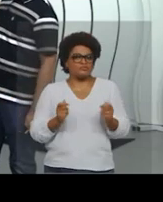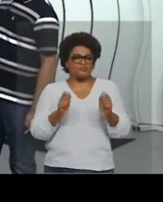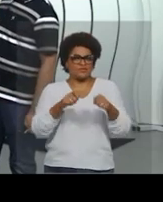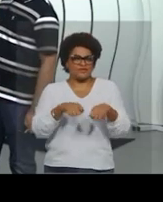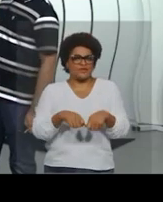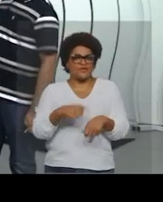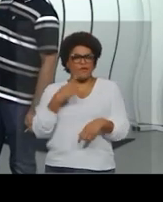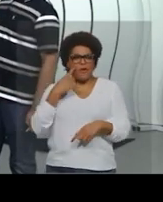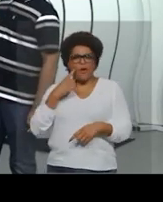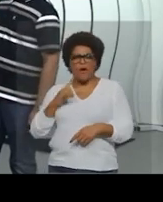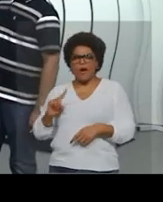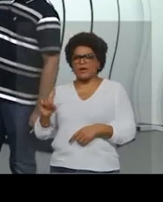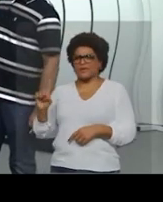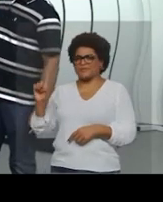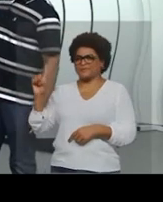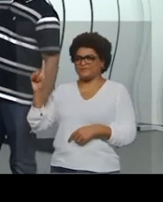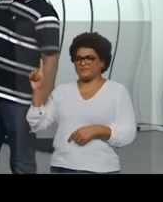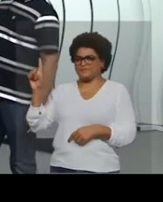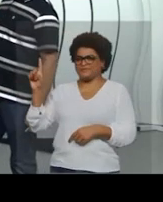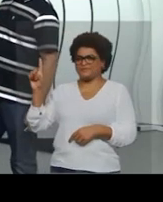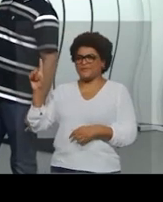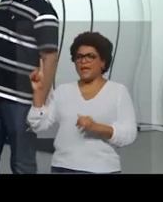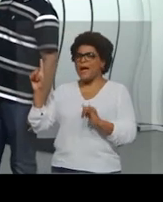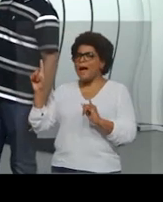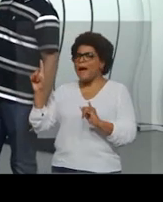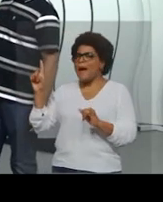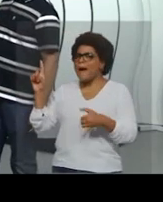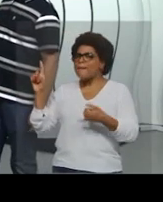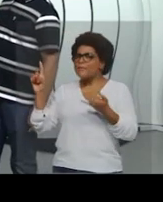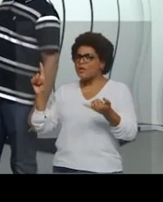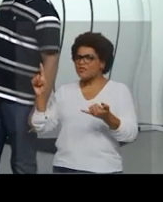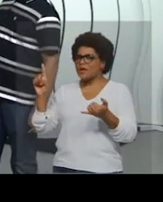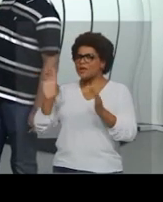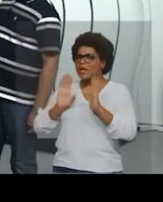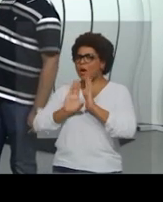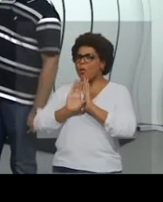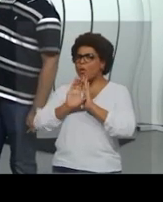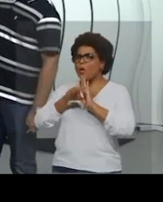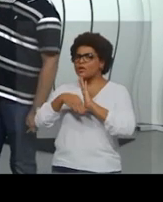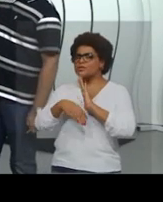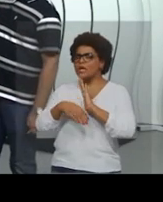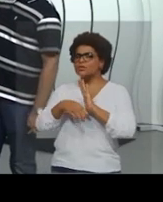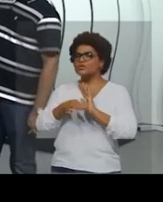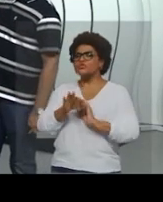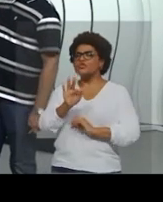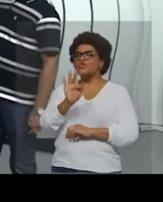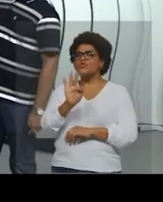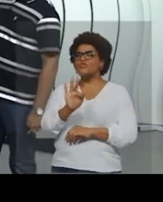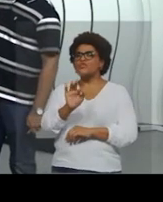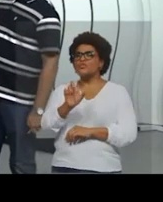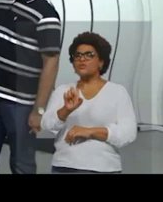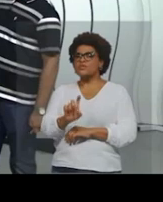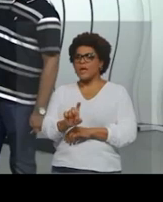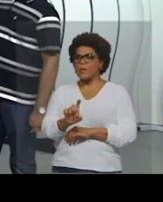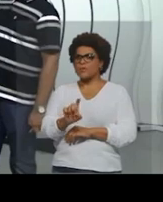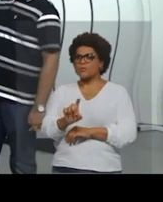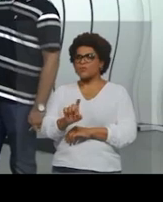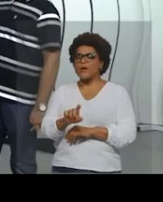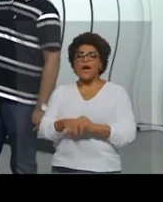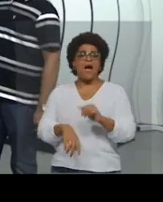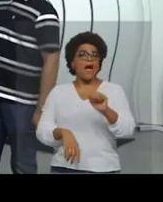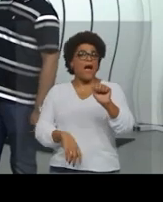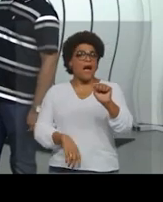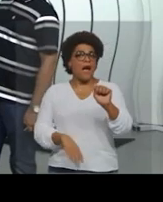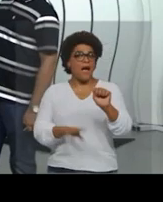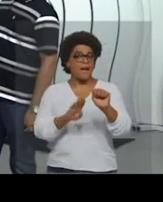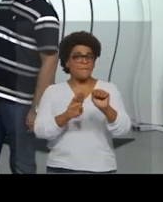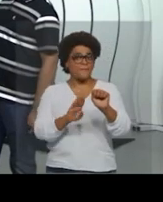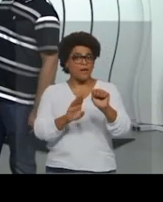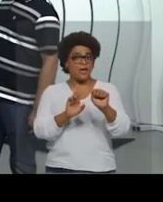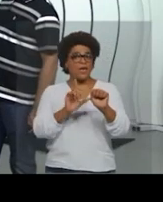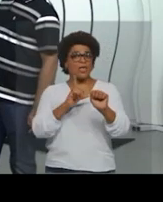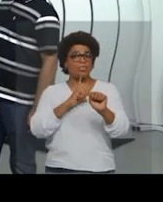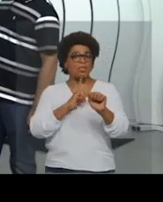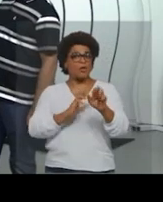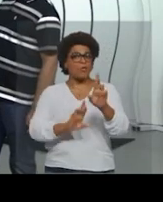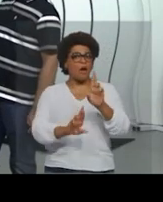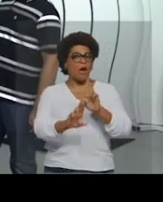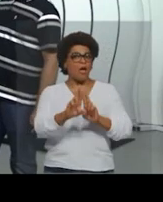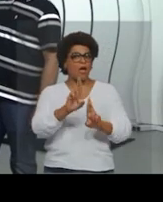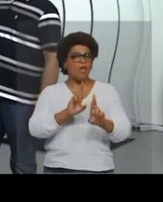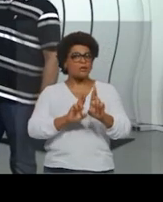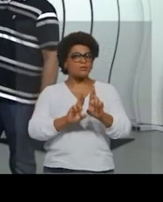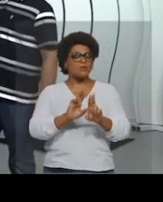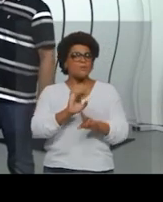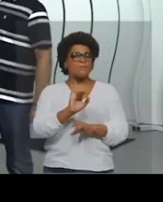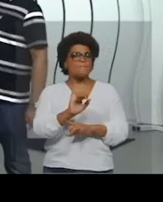fácil? Mas nós vamos aproveitar para definir função. Função de A e B é uma relação binária de A em B,